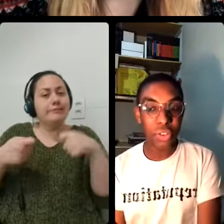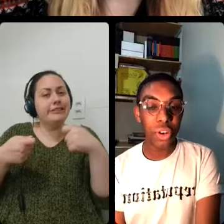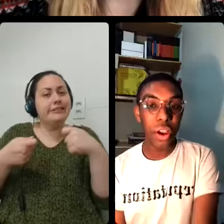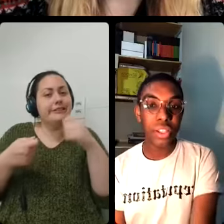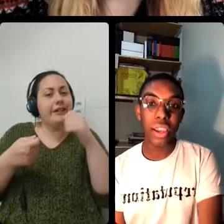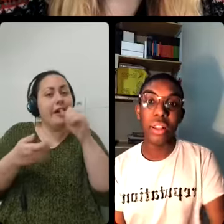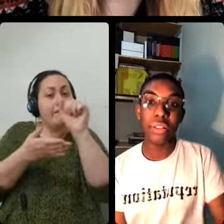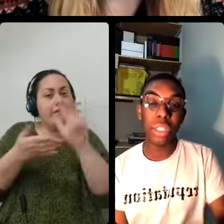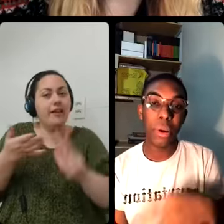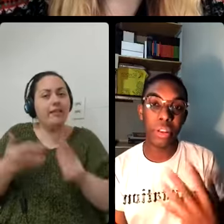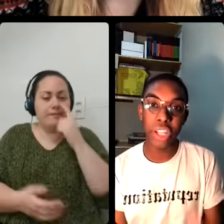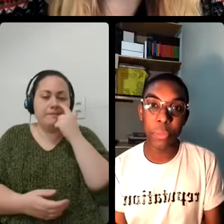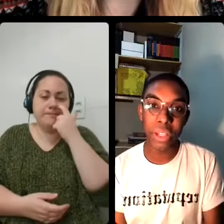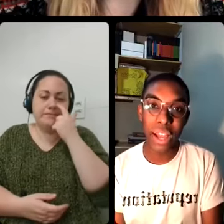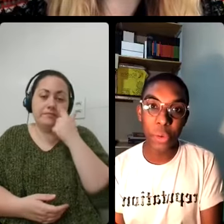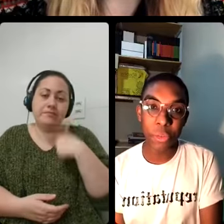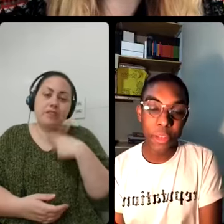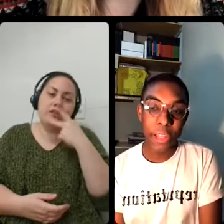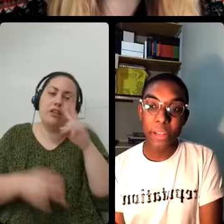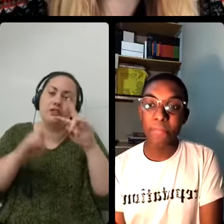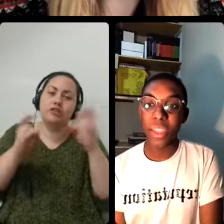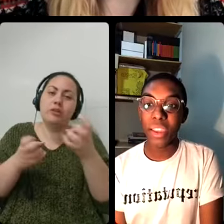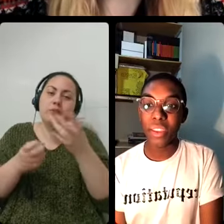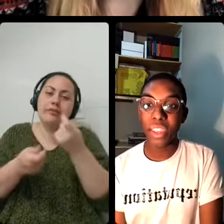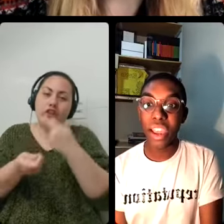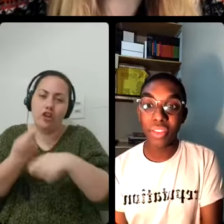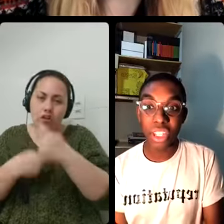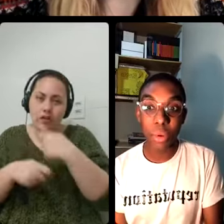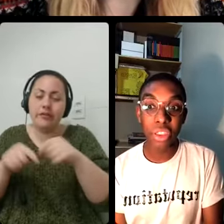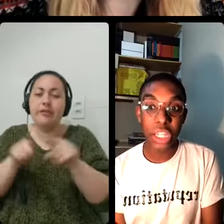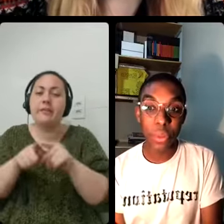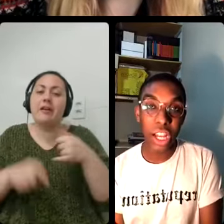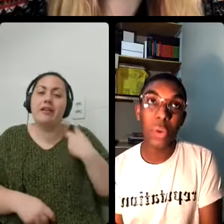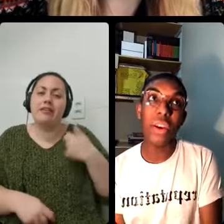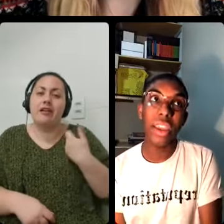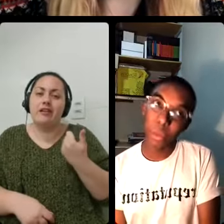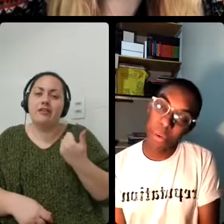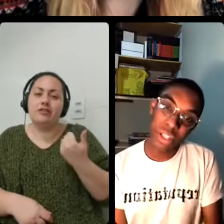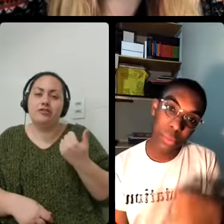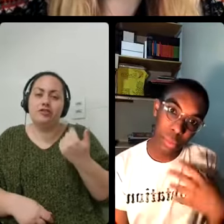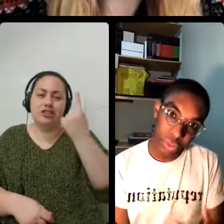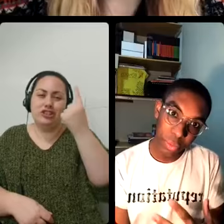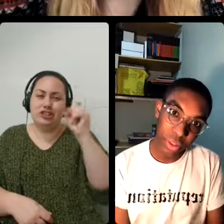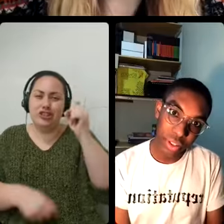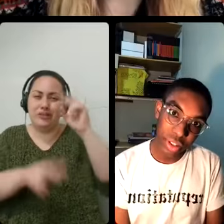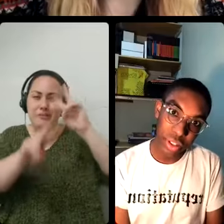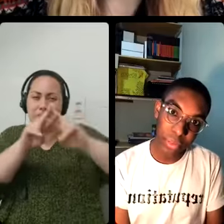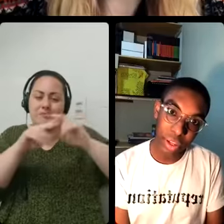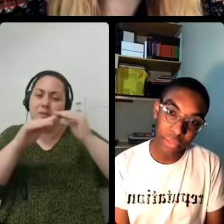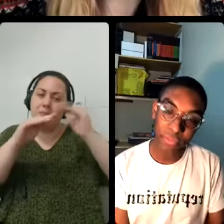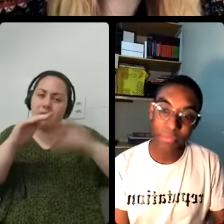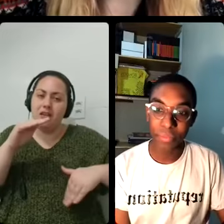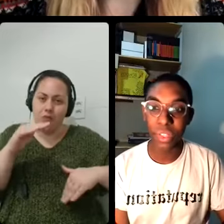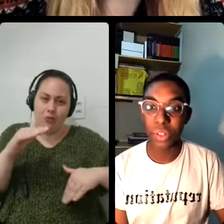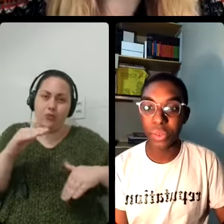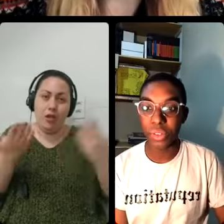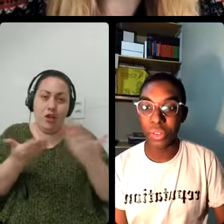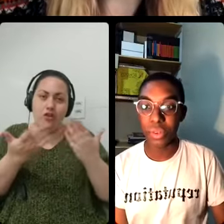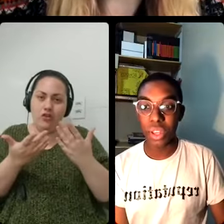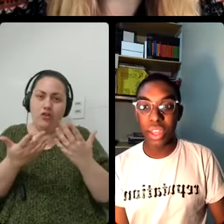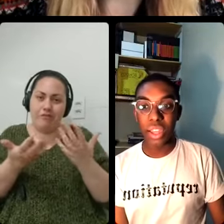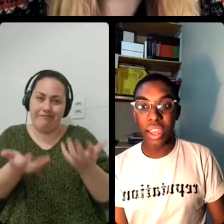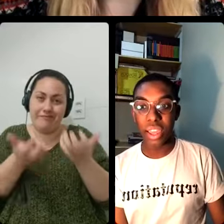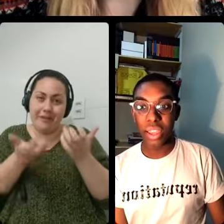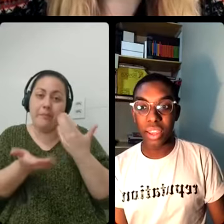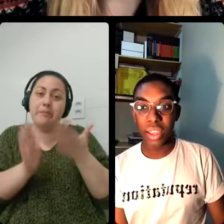do tráfico de drogas, da redução da maioridade penal, né? Que a redução da maioridade penal é uma coisa muito importante também, Então,